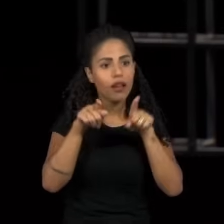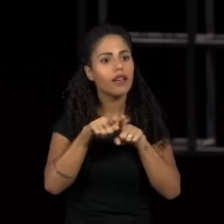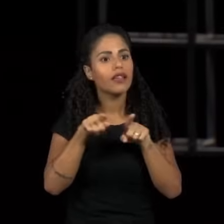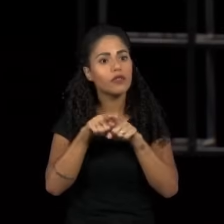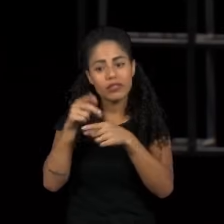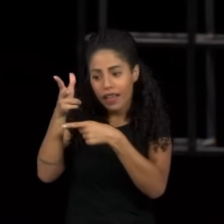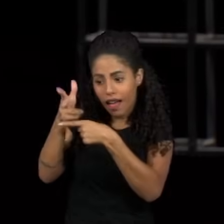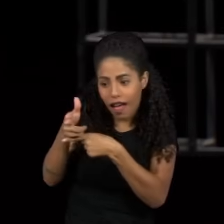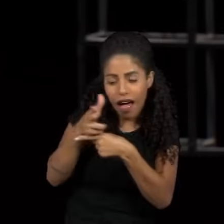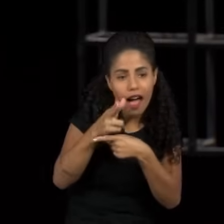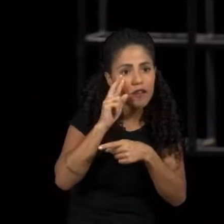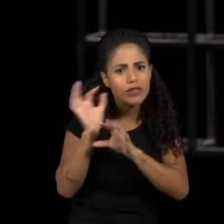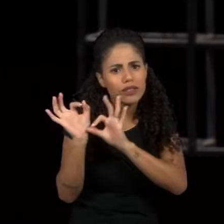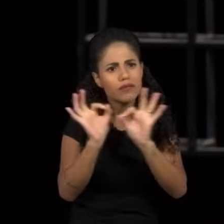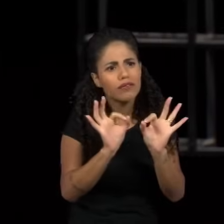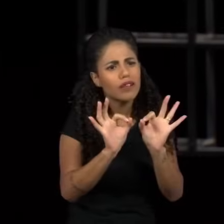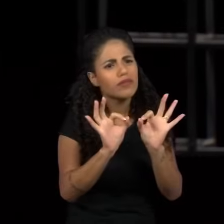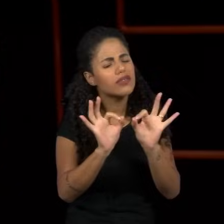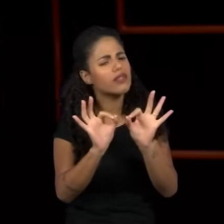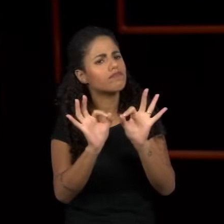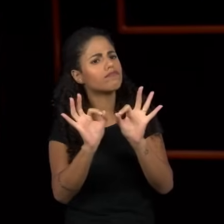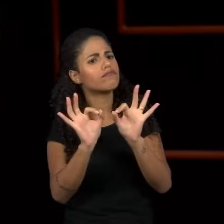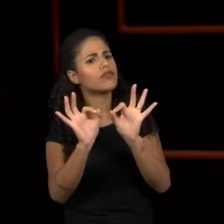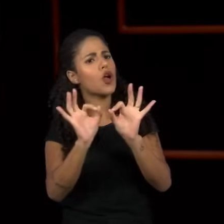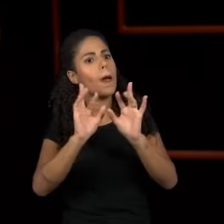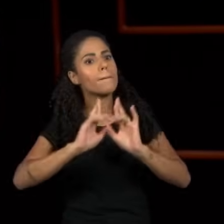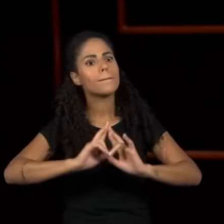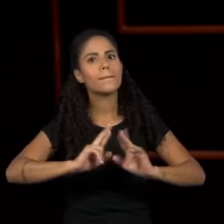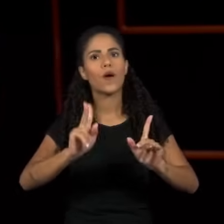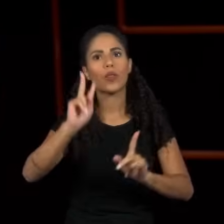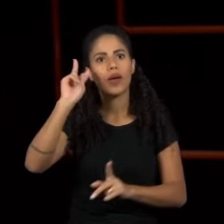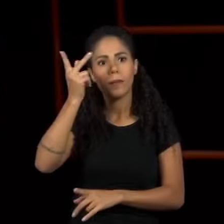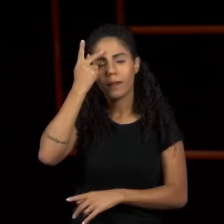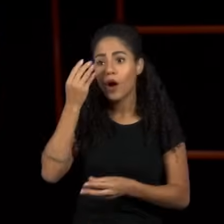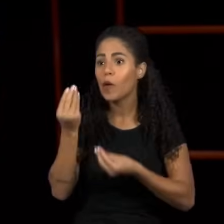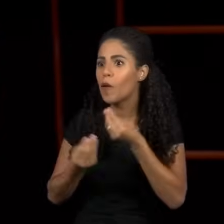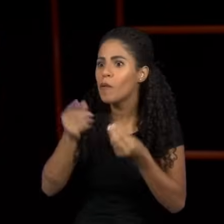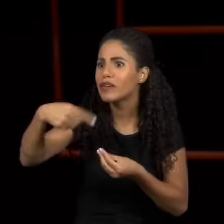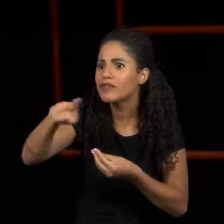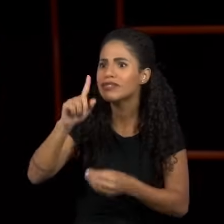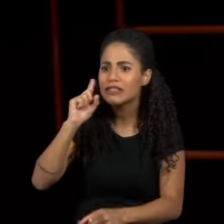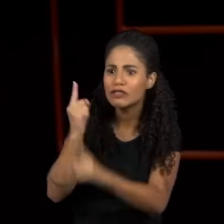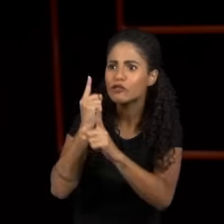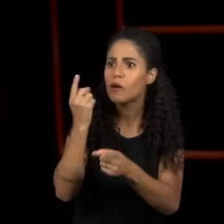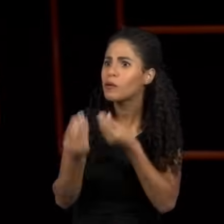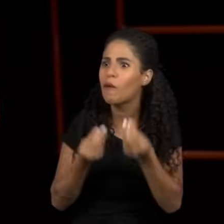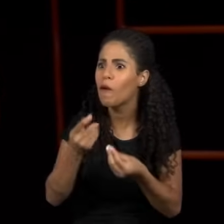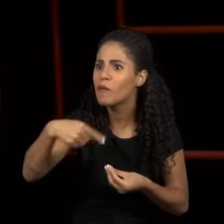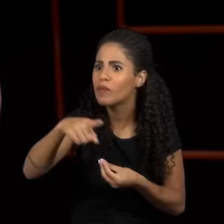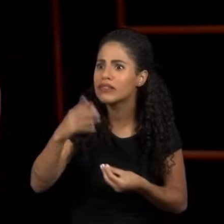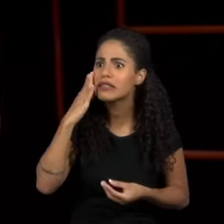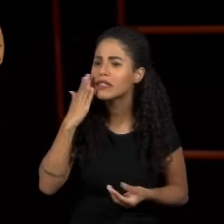de TV, esses planos ficaram para trás. Como é que vocês descobrem essas coisas, pelo amor de Deus?